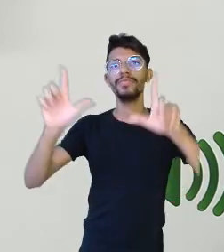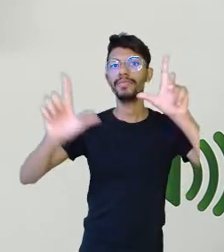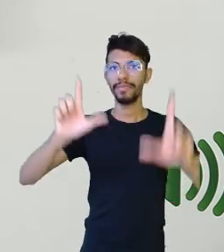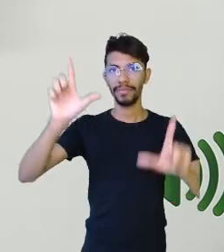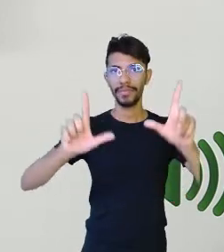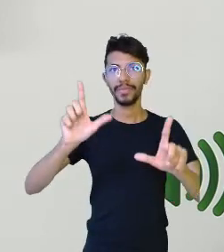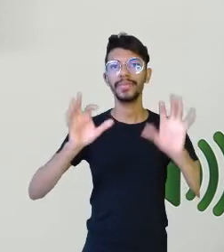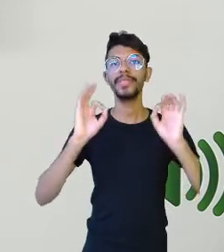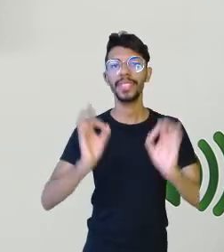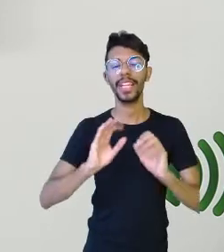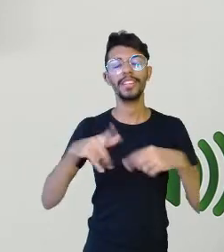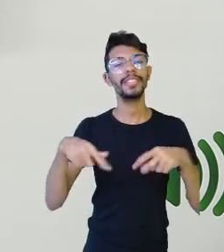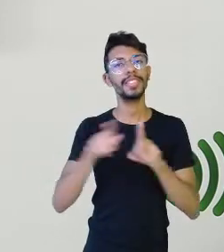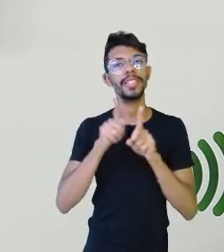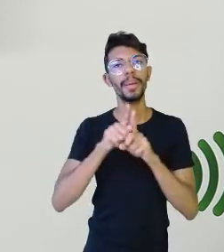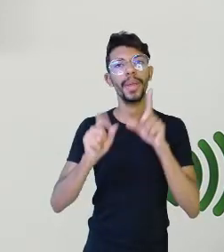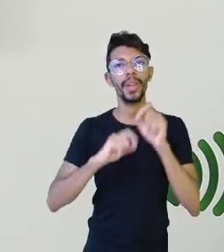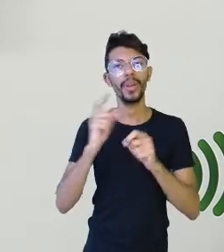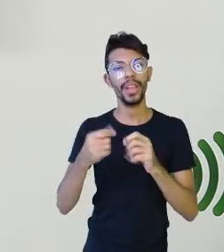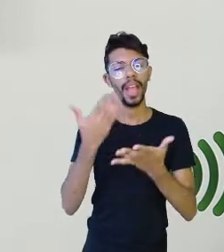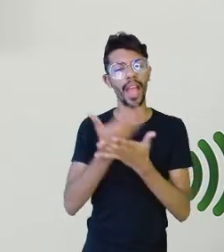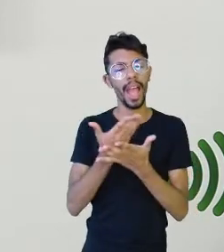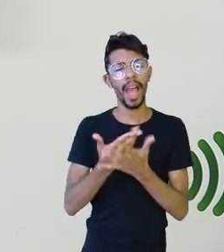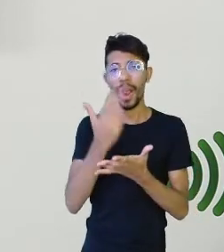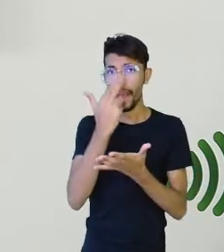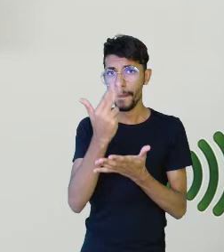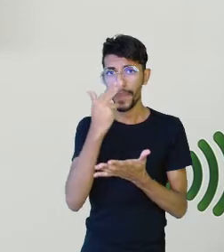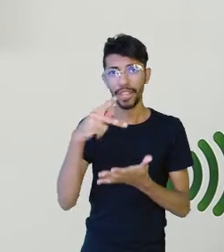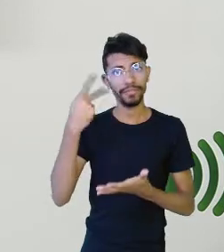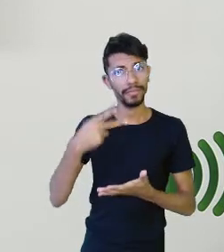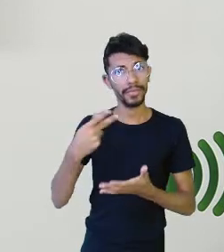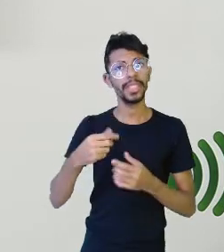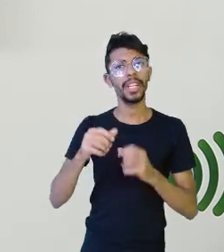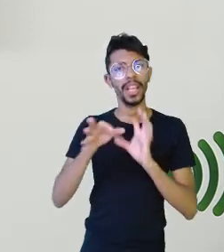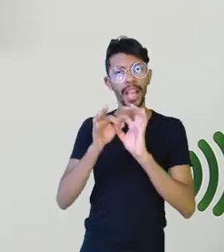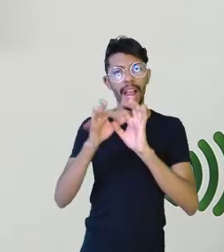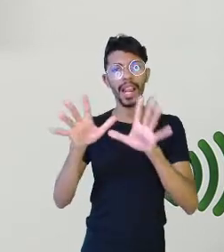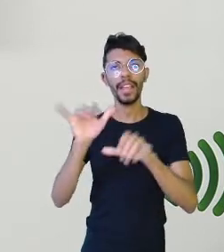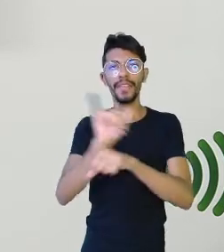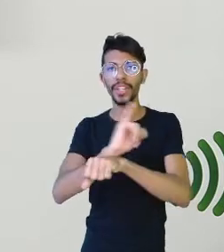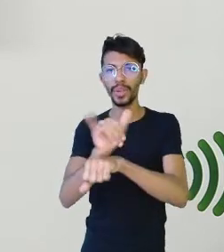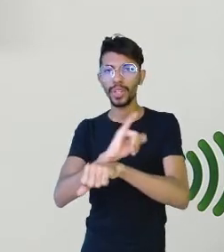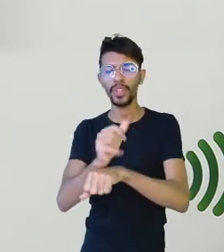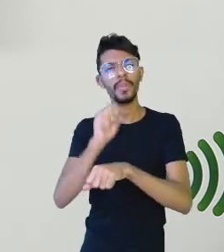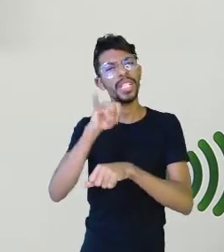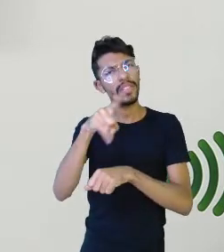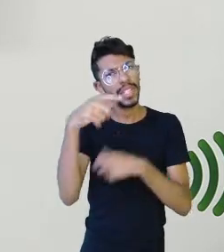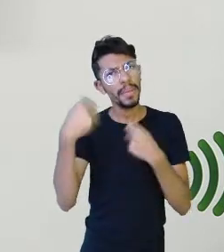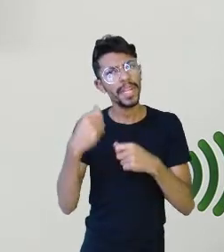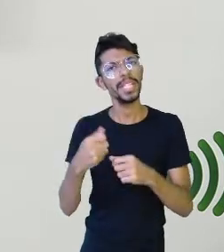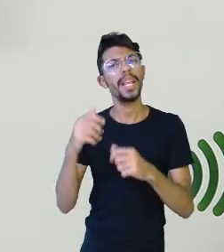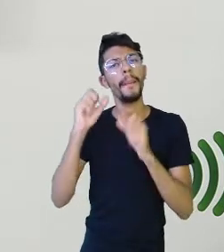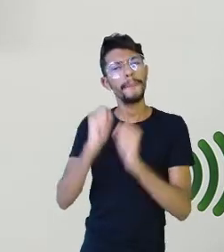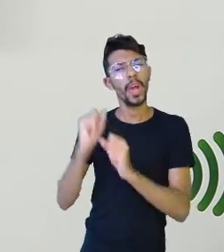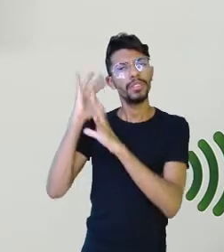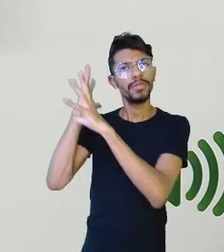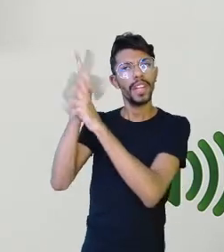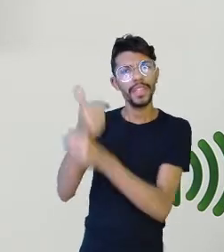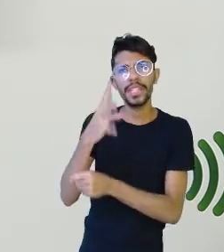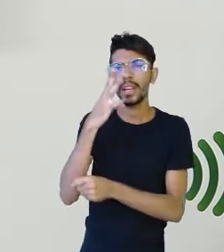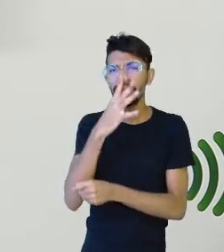aula será disponibilizada no YouTube, se precisar você assiste de novo, você revisa, se você gostou do